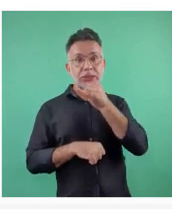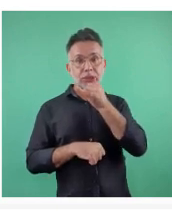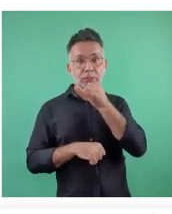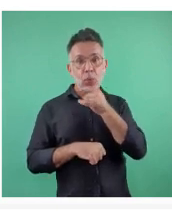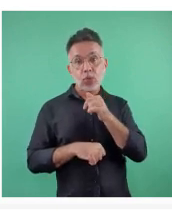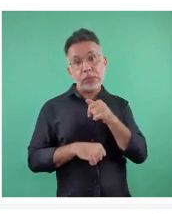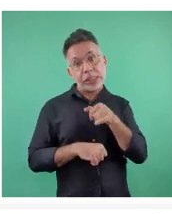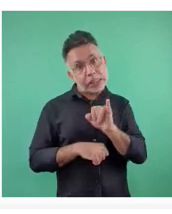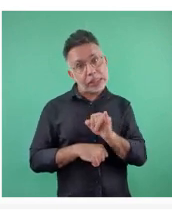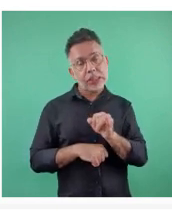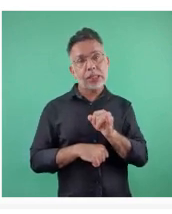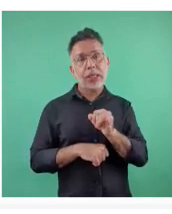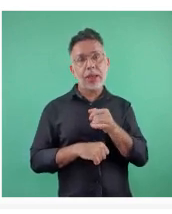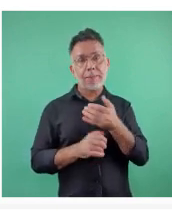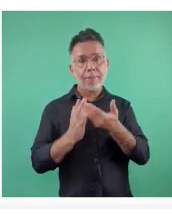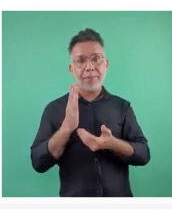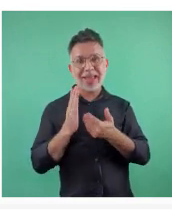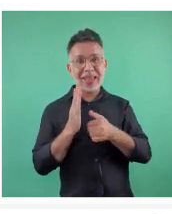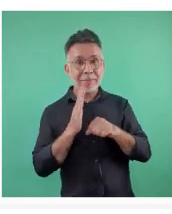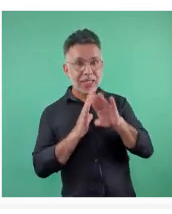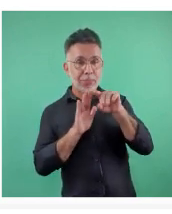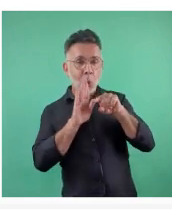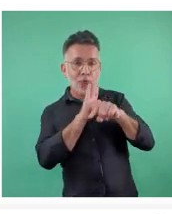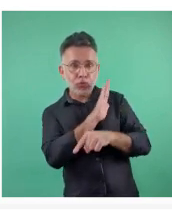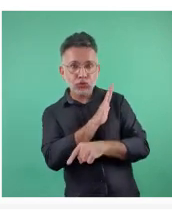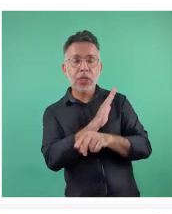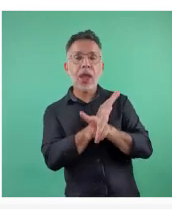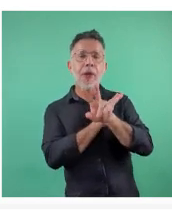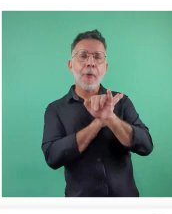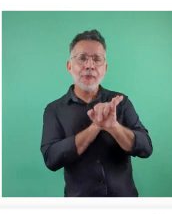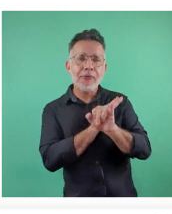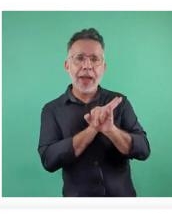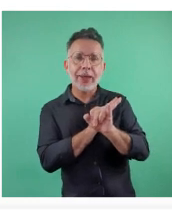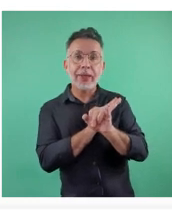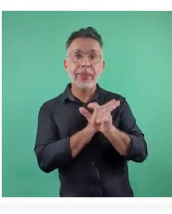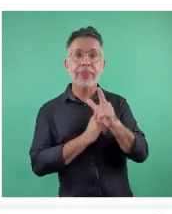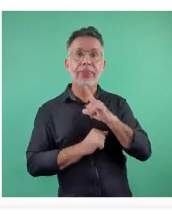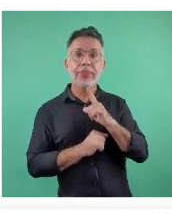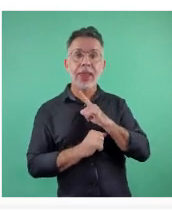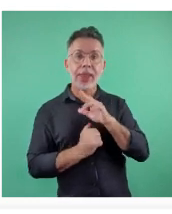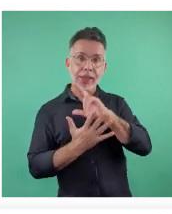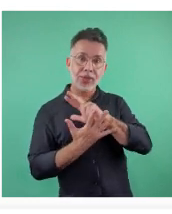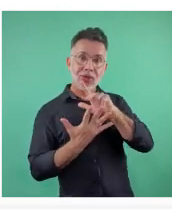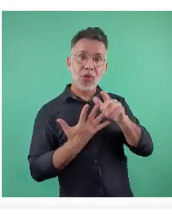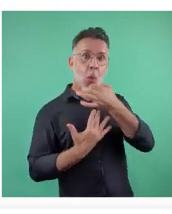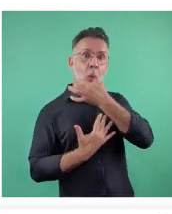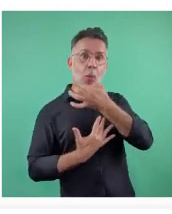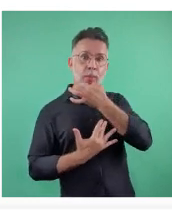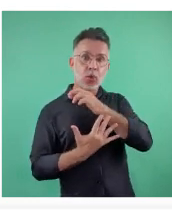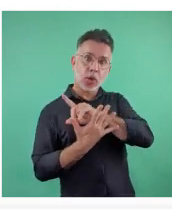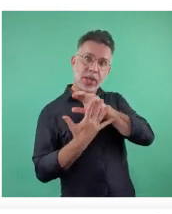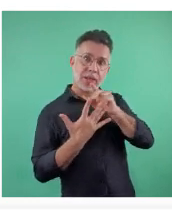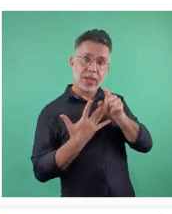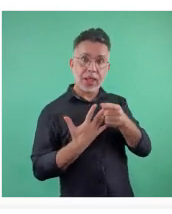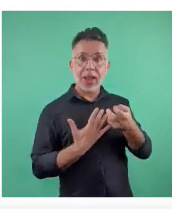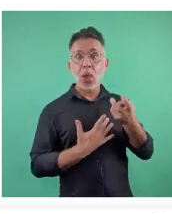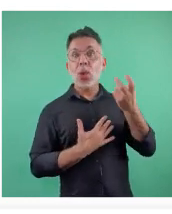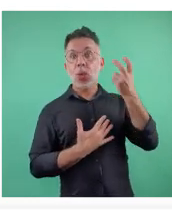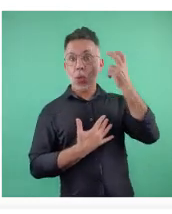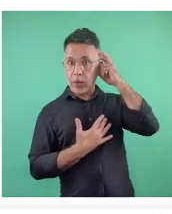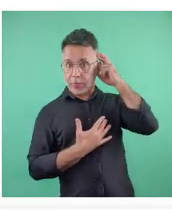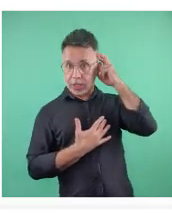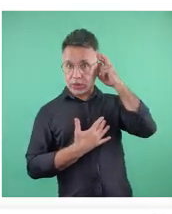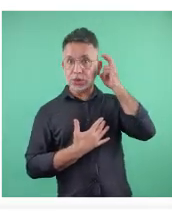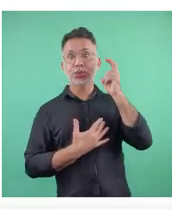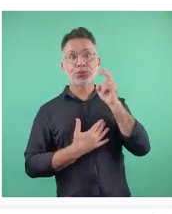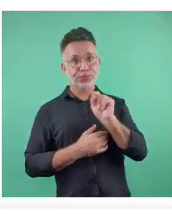auditiva convencional não for mais o suficiente. Para as perdas auditivas mais profundas, então a gente vai ter a